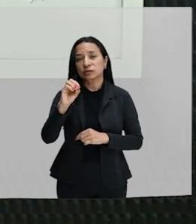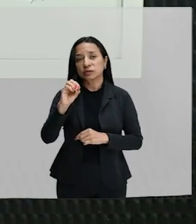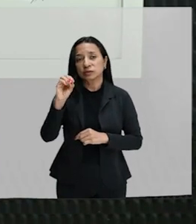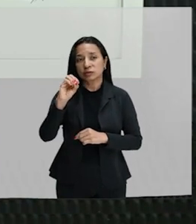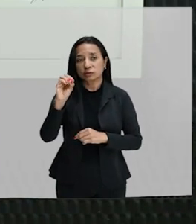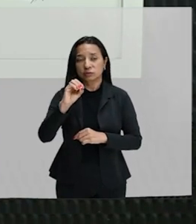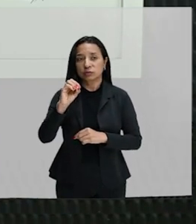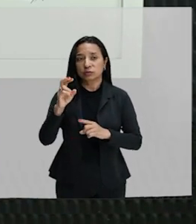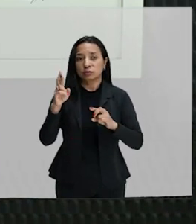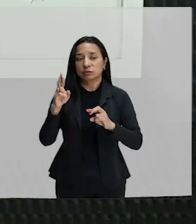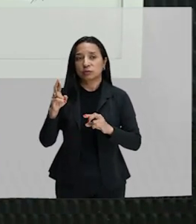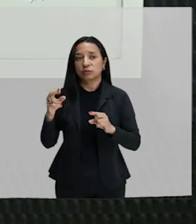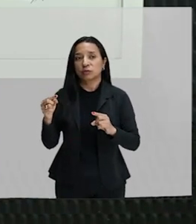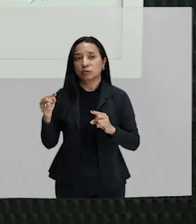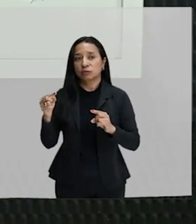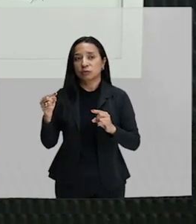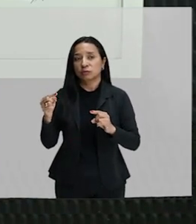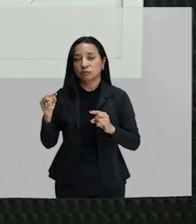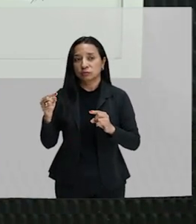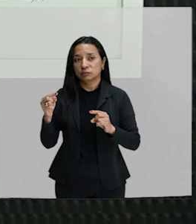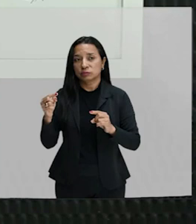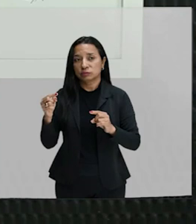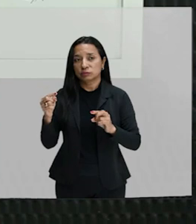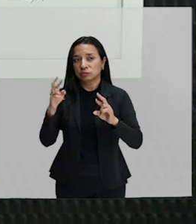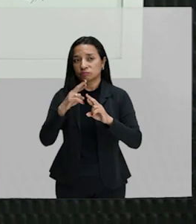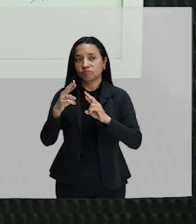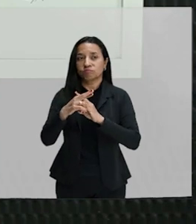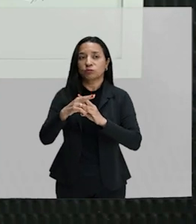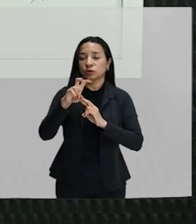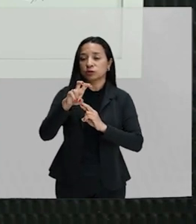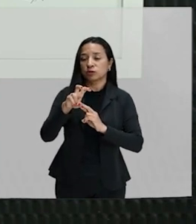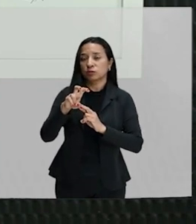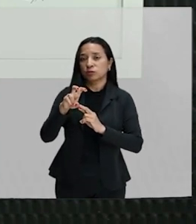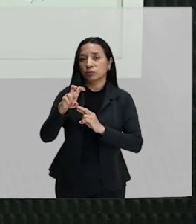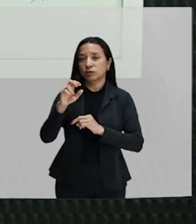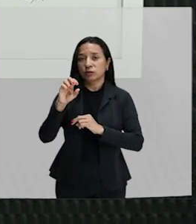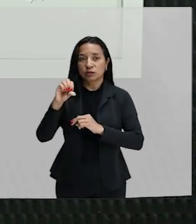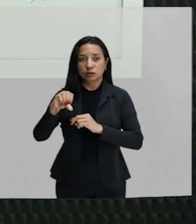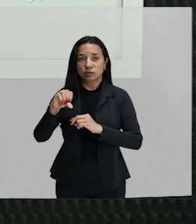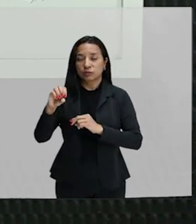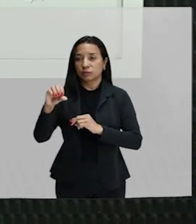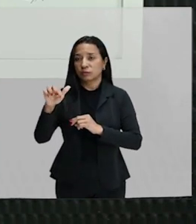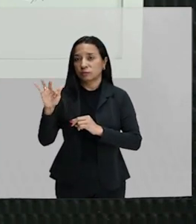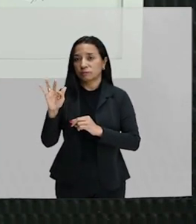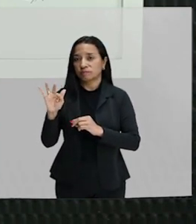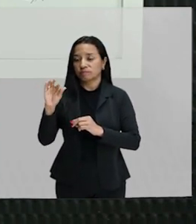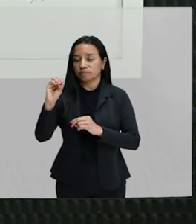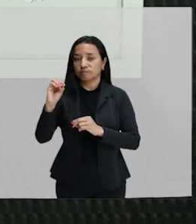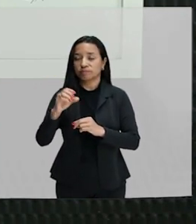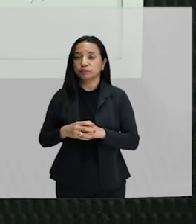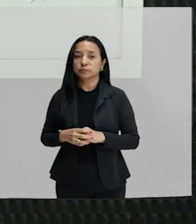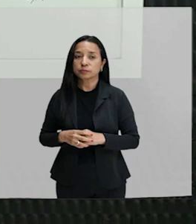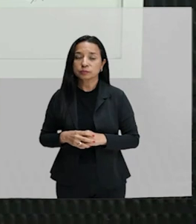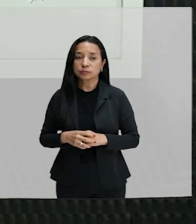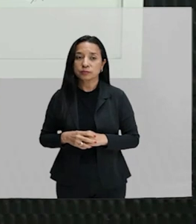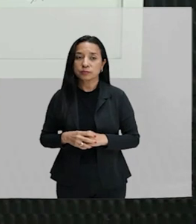a 59º f quando nós fizermos aqui ó 59 Men 32